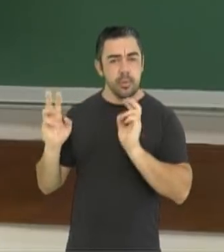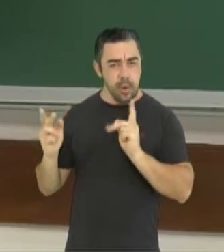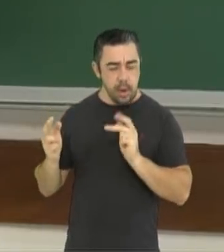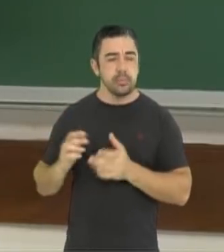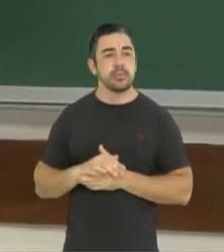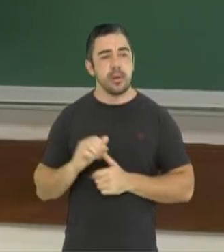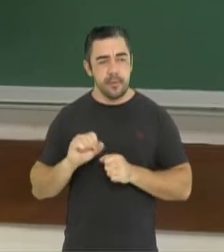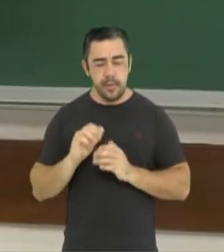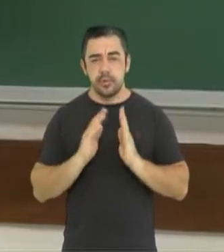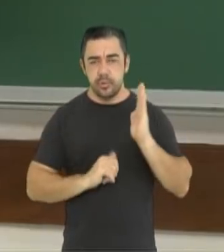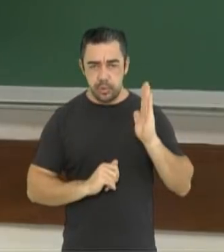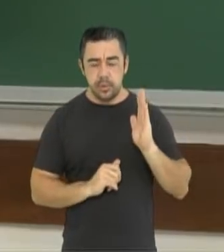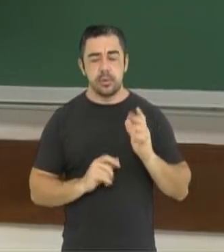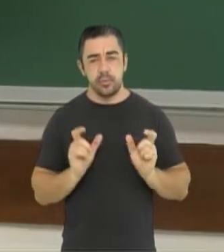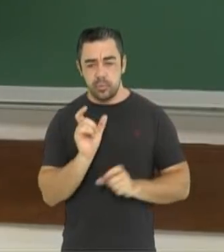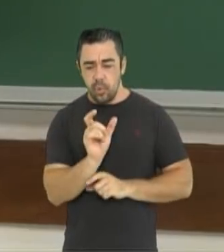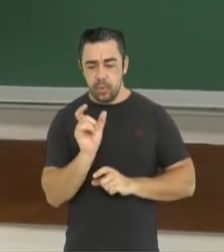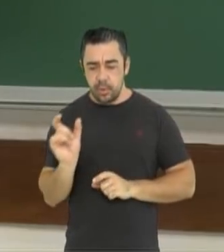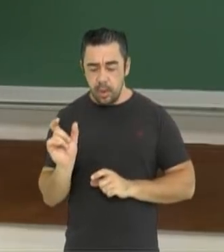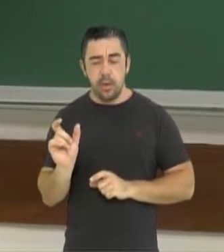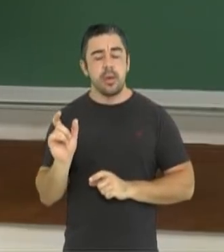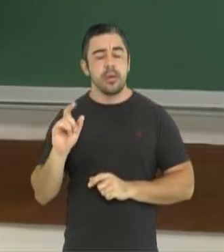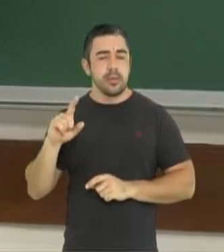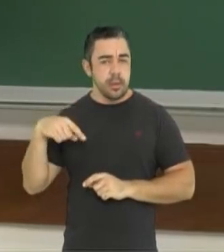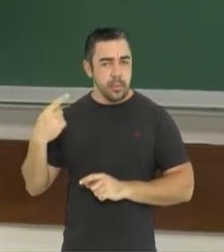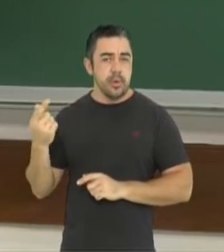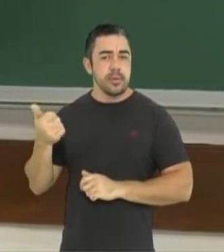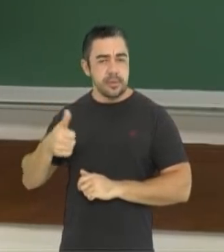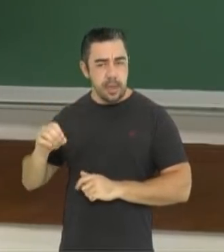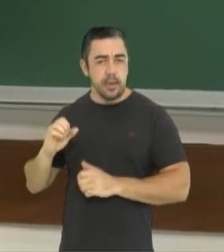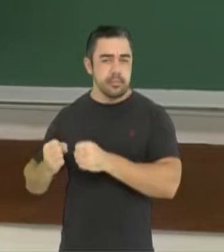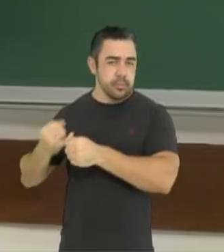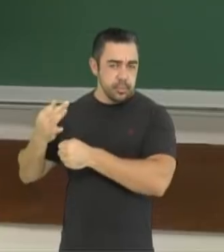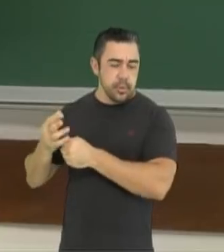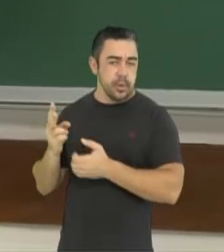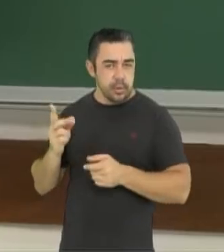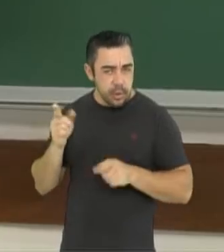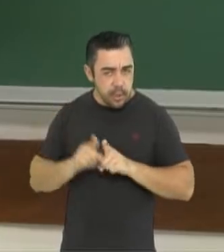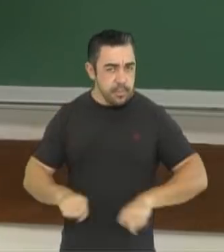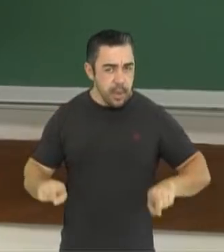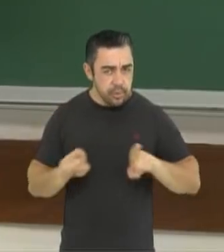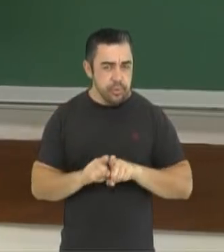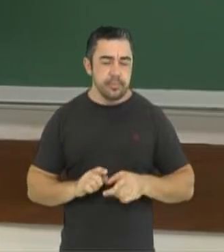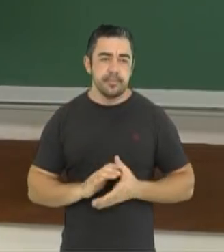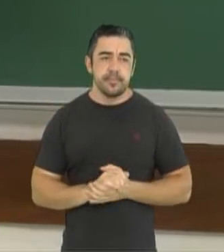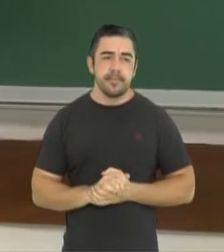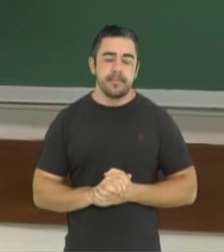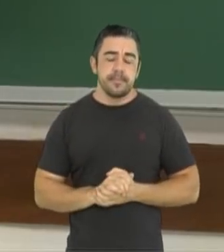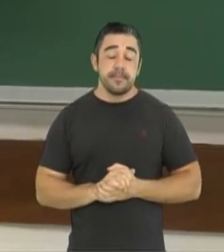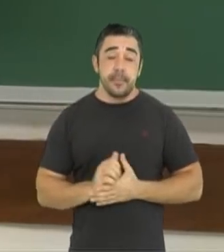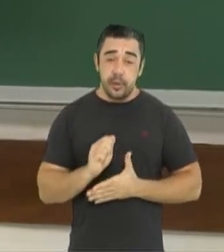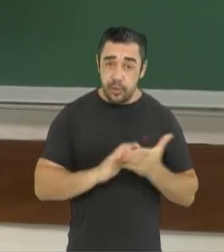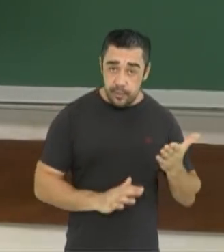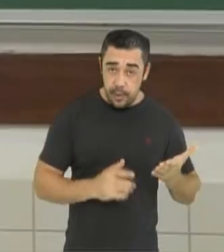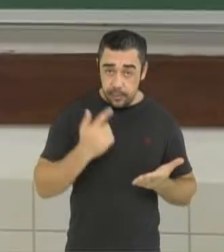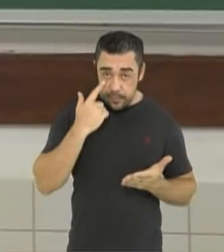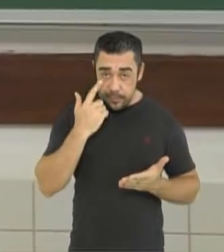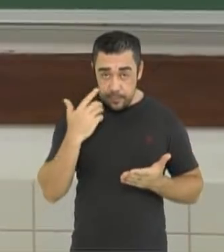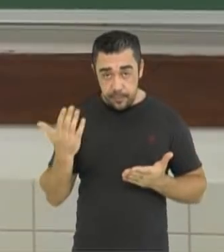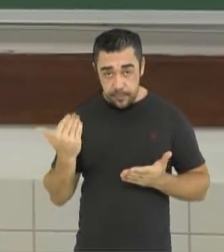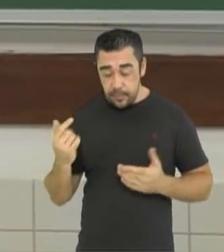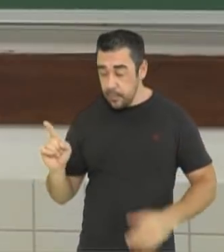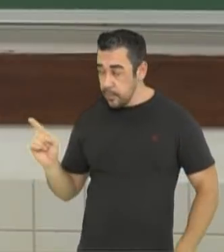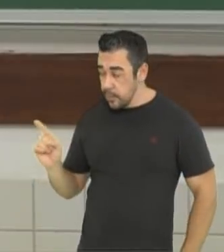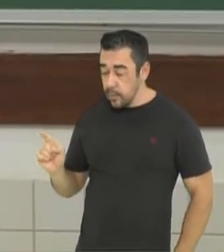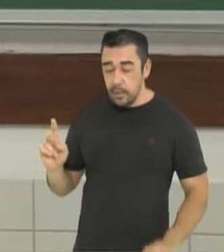fazer a subtração da parte inteira e vou repetir o valor que eu tenho ali, certo? Vamos fazer uma atividade